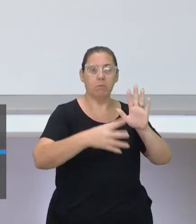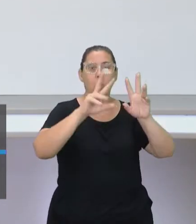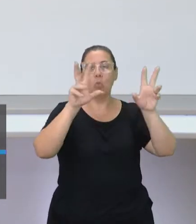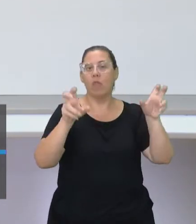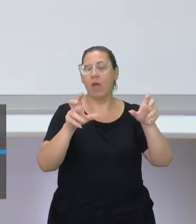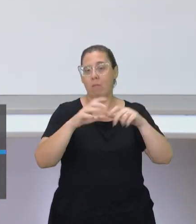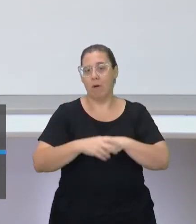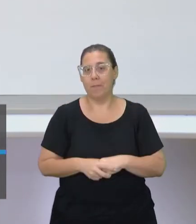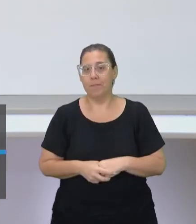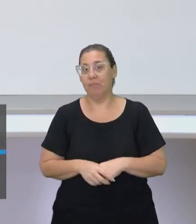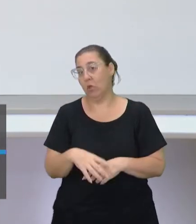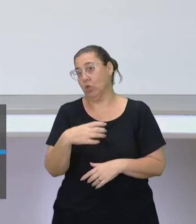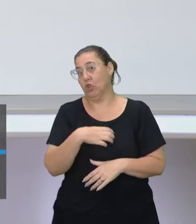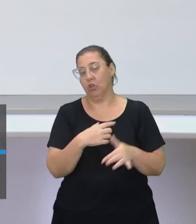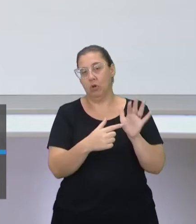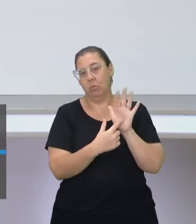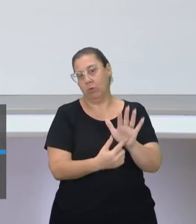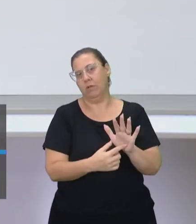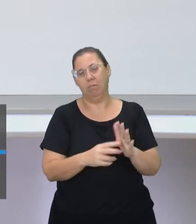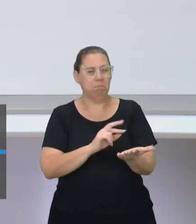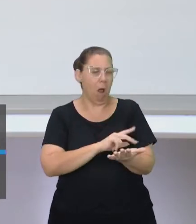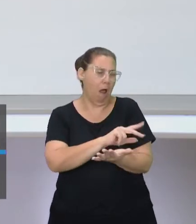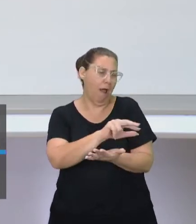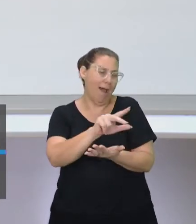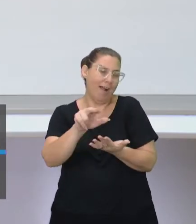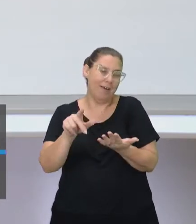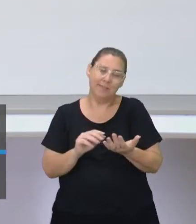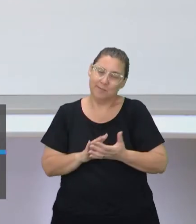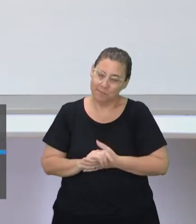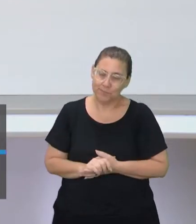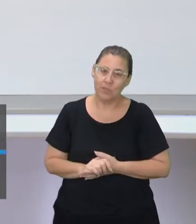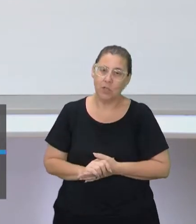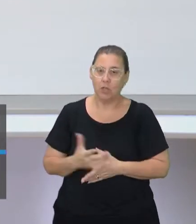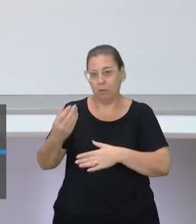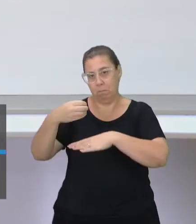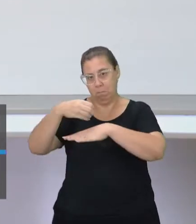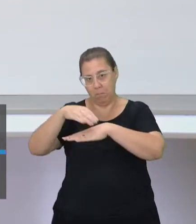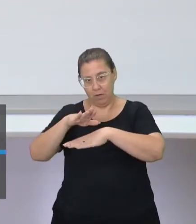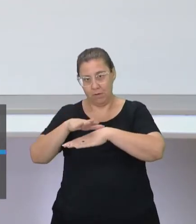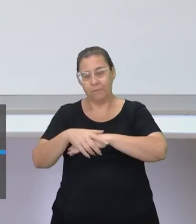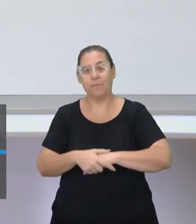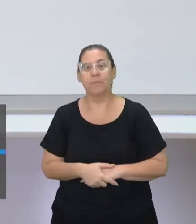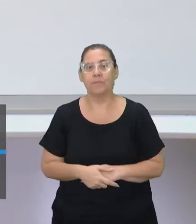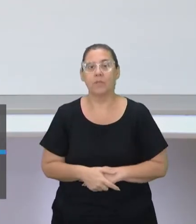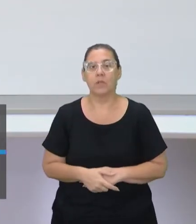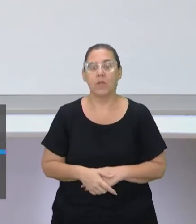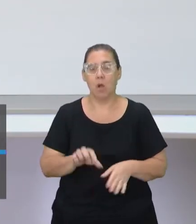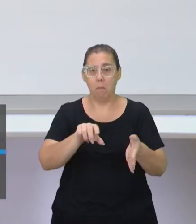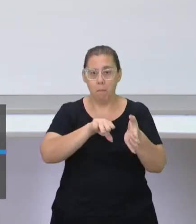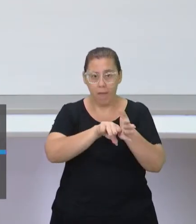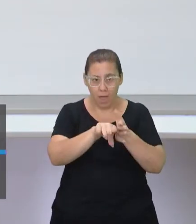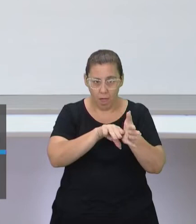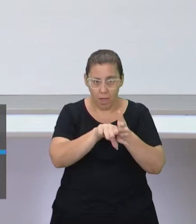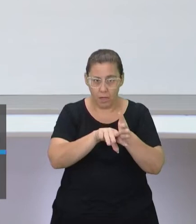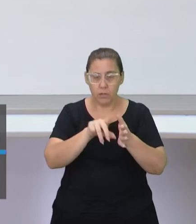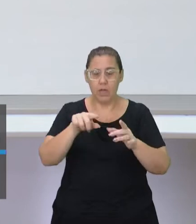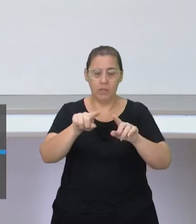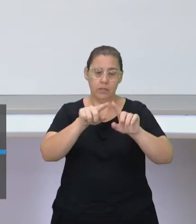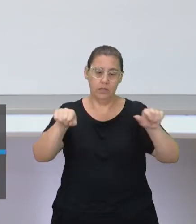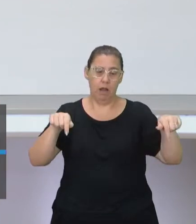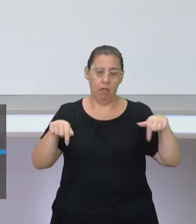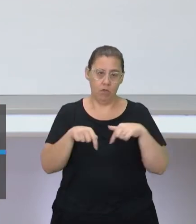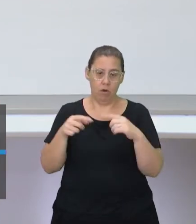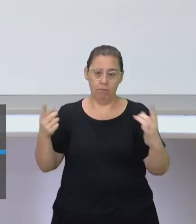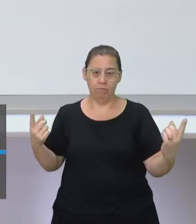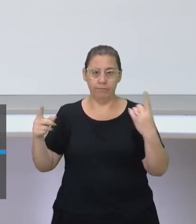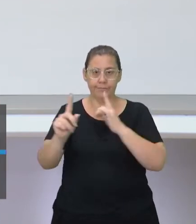Então, assim, a forma de apresentação várias, né? Estou dando aqui algumas sugestões. A metodologia é sala de aula invertida,